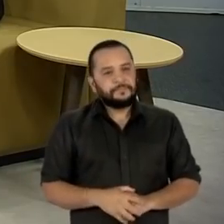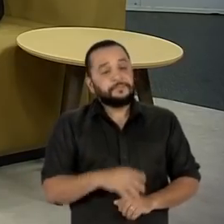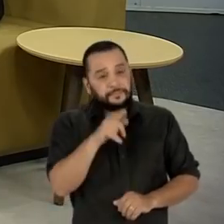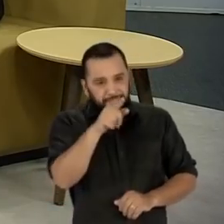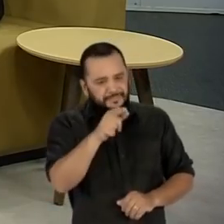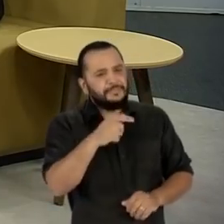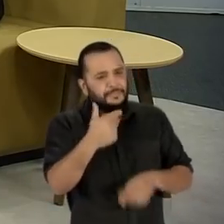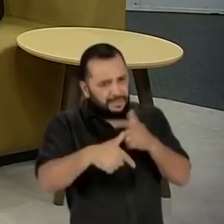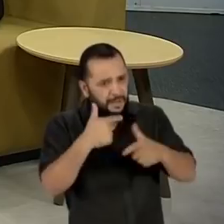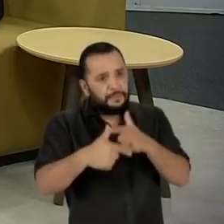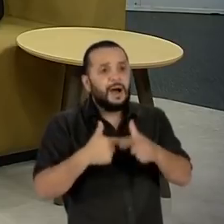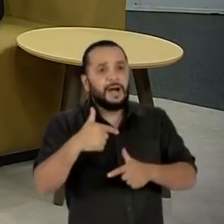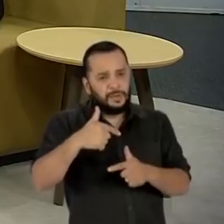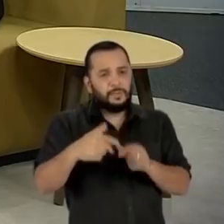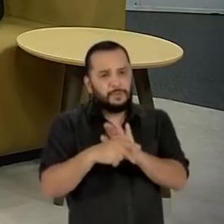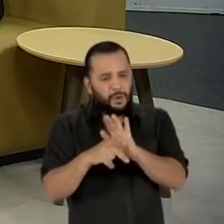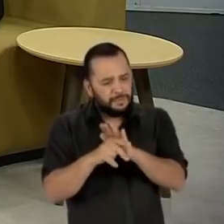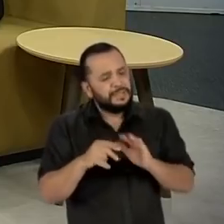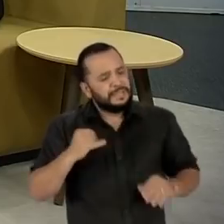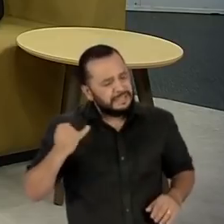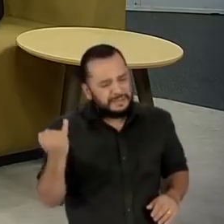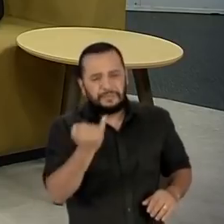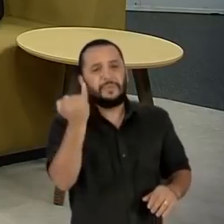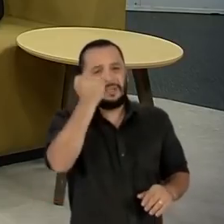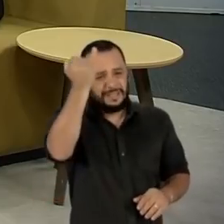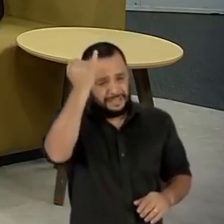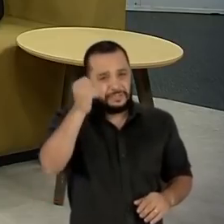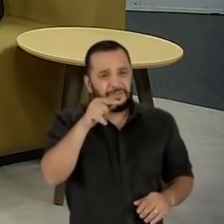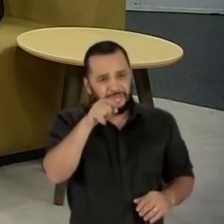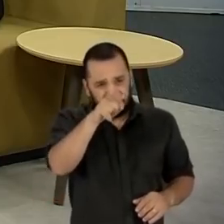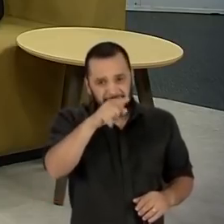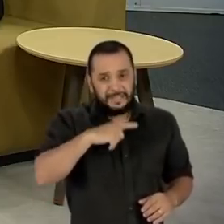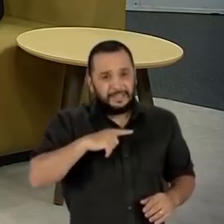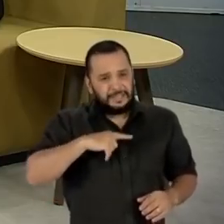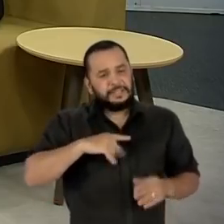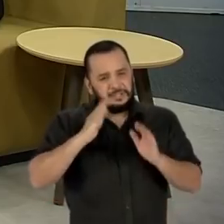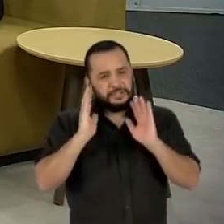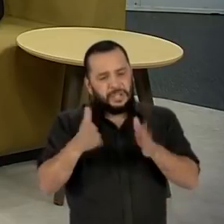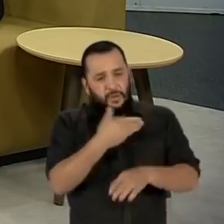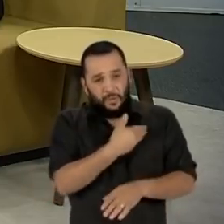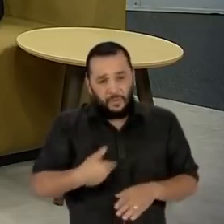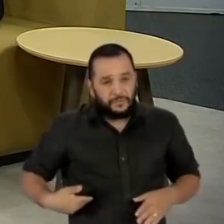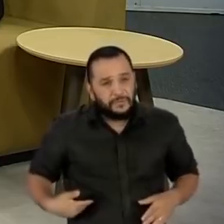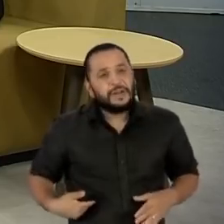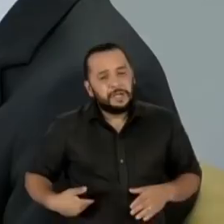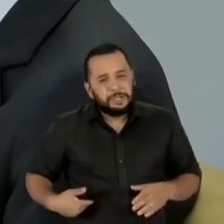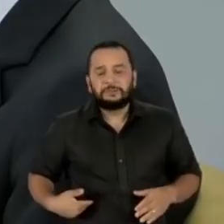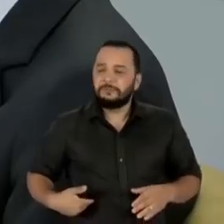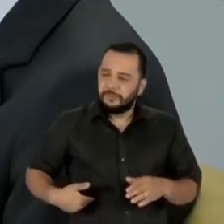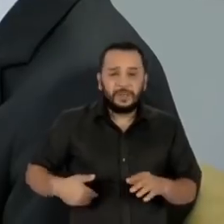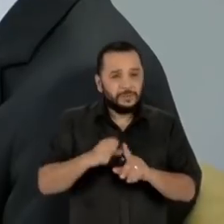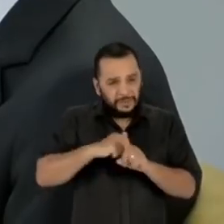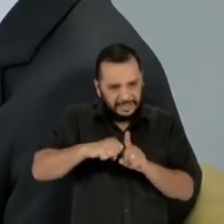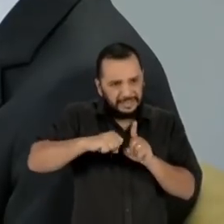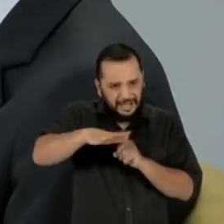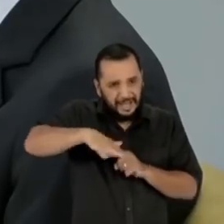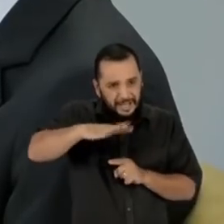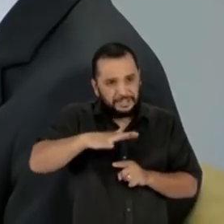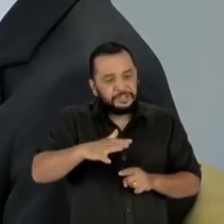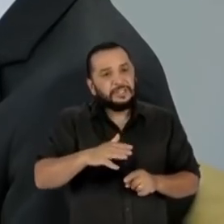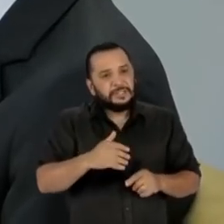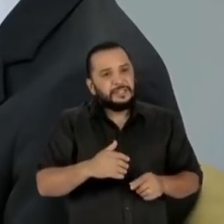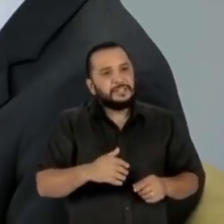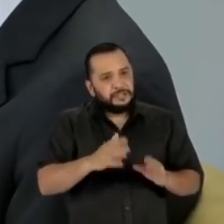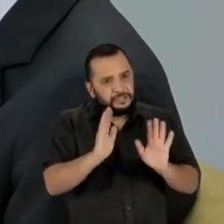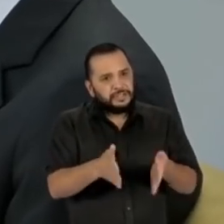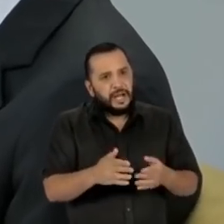é de extrema importância mas ela recebe a sua avaliação a atenção devida tanto enfim da sociedade em geral e do